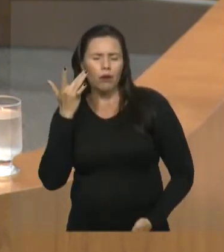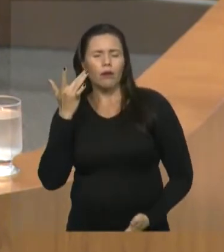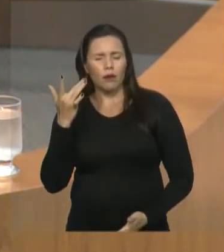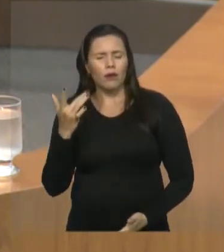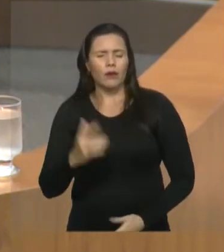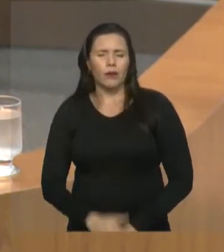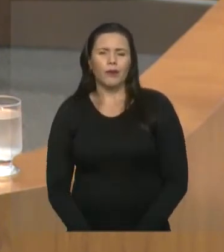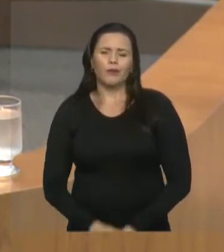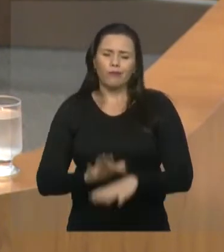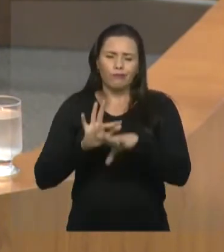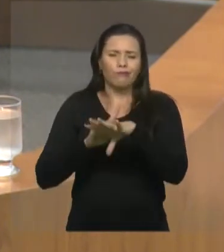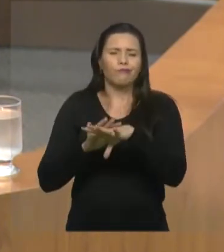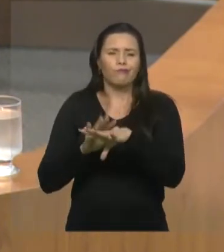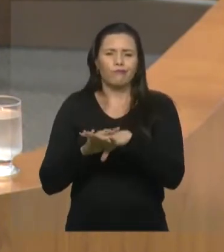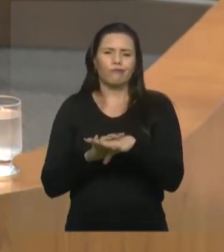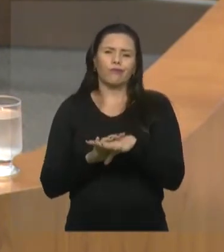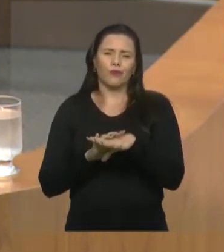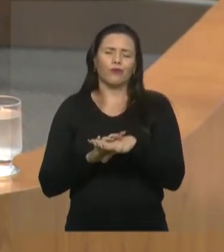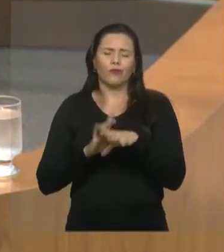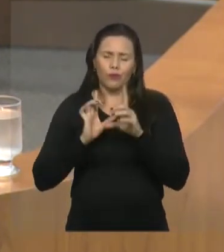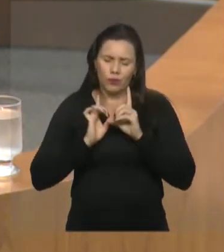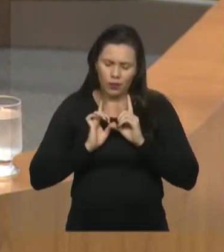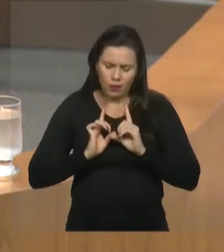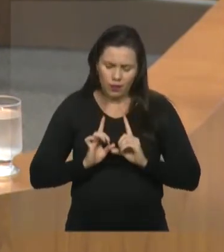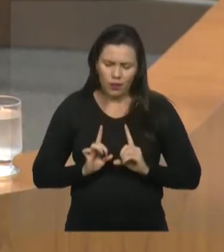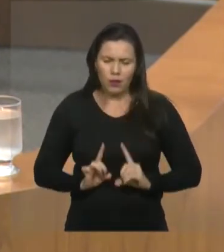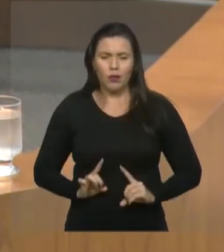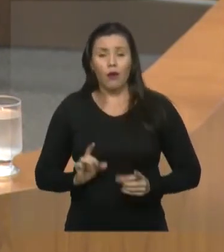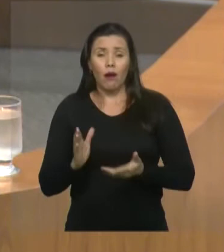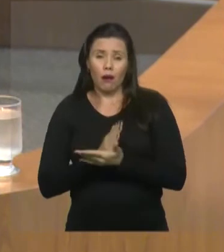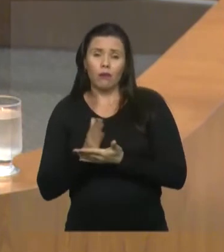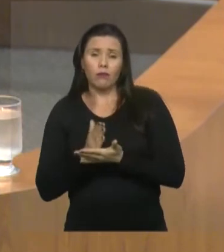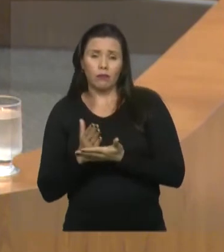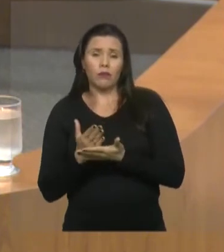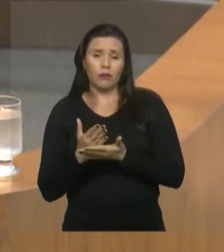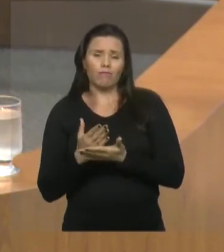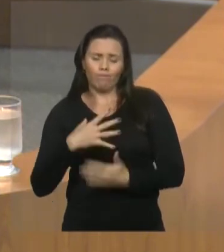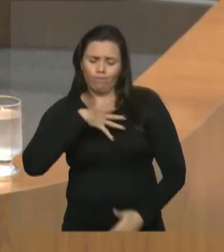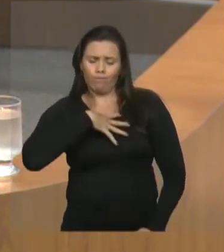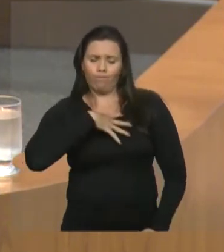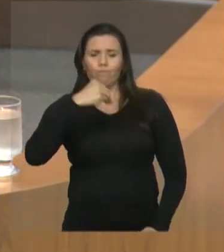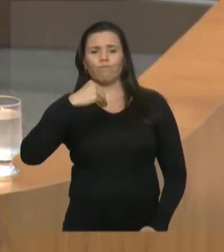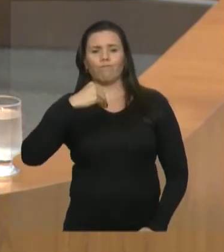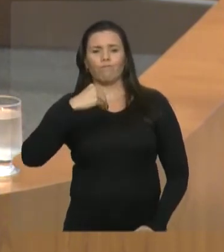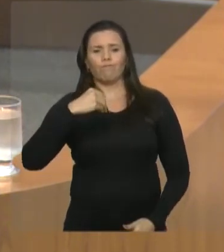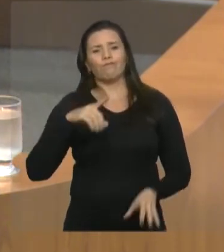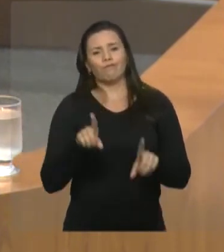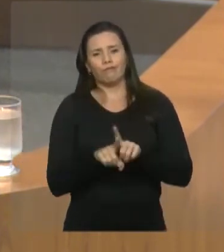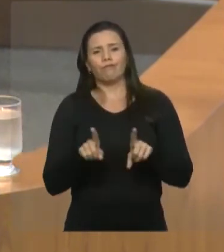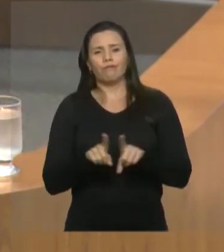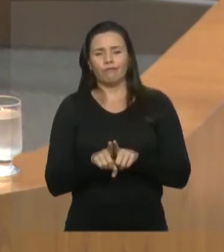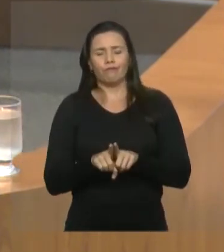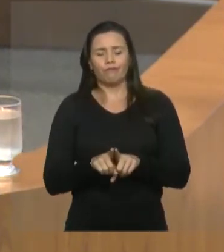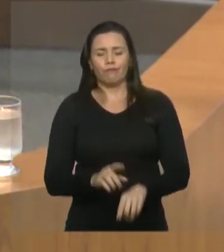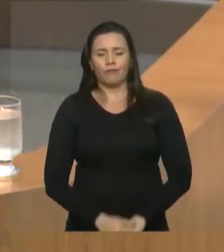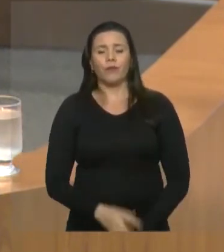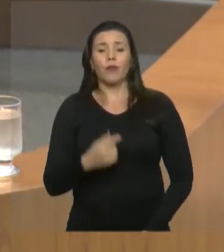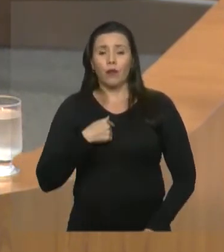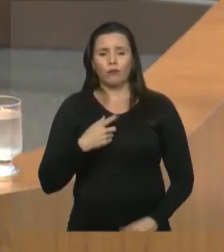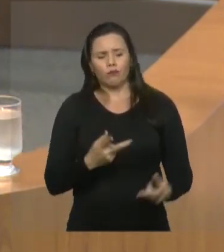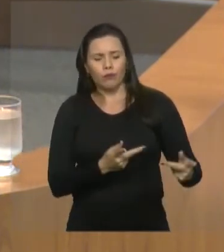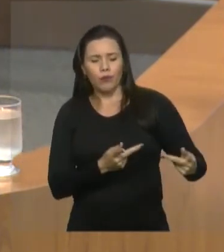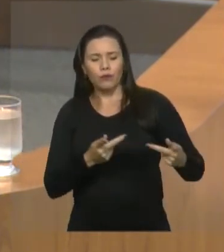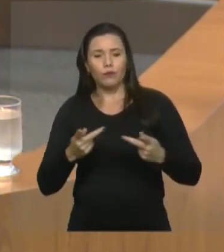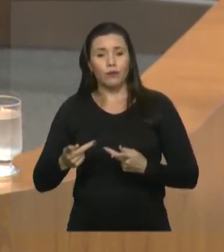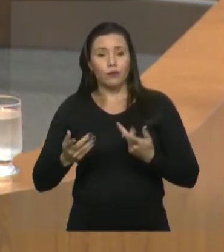que infelizmente tem roubado e tirado vidas. Então, gostaria aqui de convidar os meus colegas que se